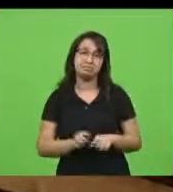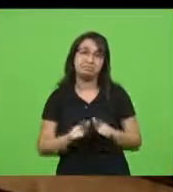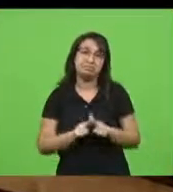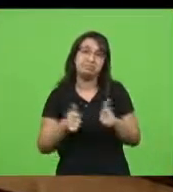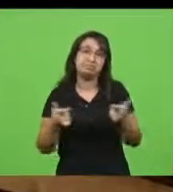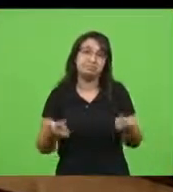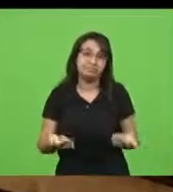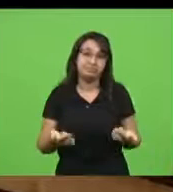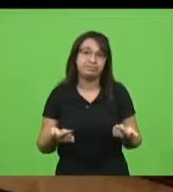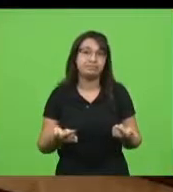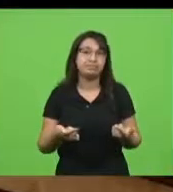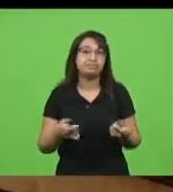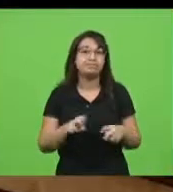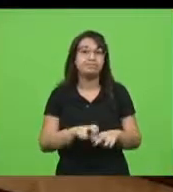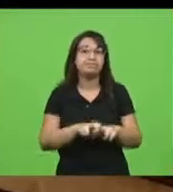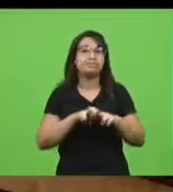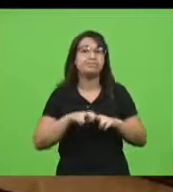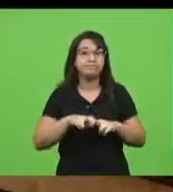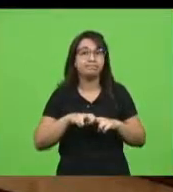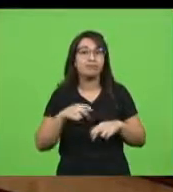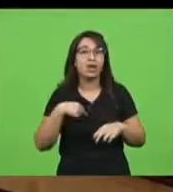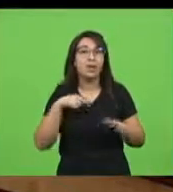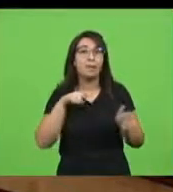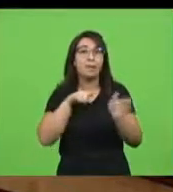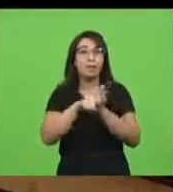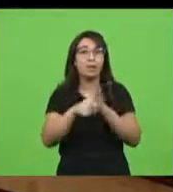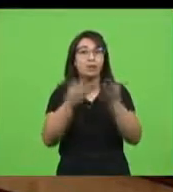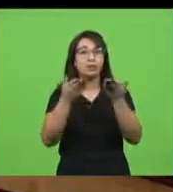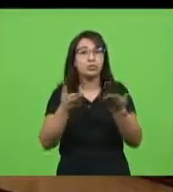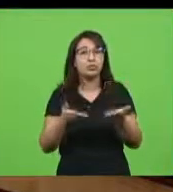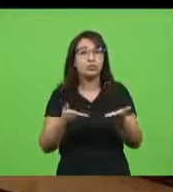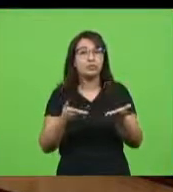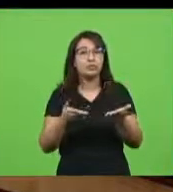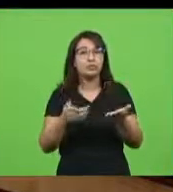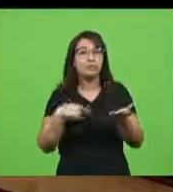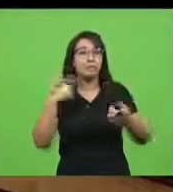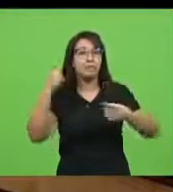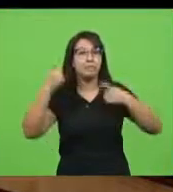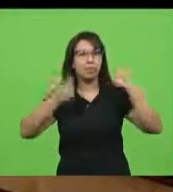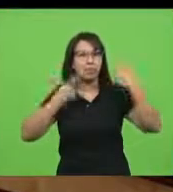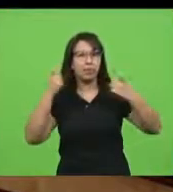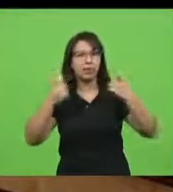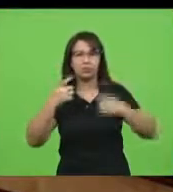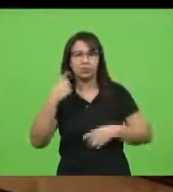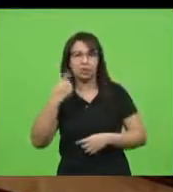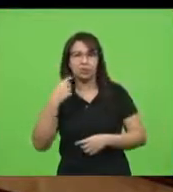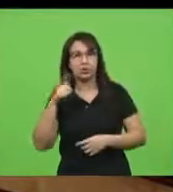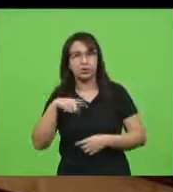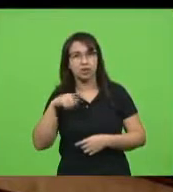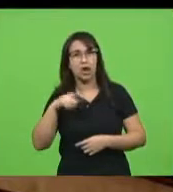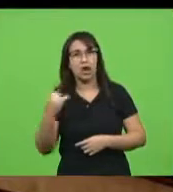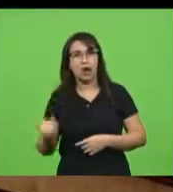secretário, presidente do colegiado, a minha pergunta aqui é devido à preocupação dos deputados, que é pertinente,